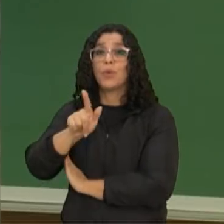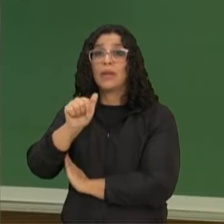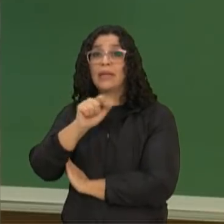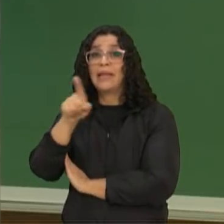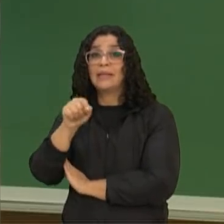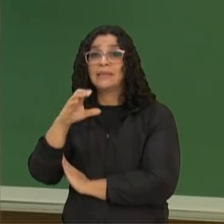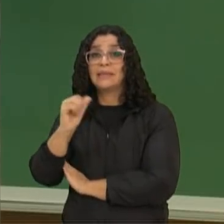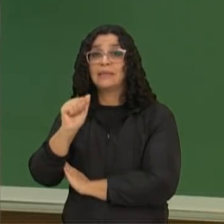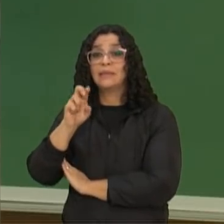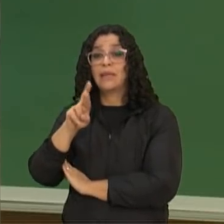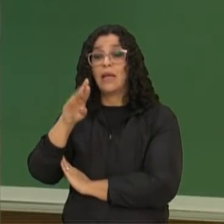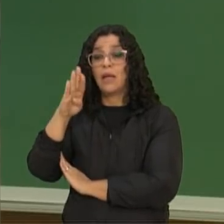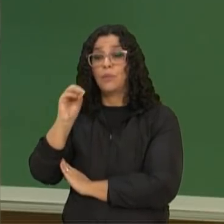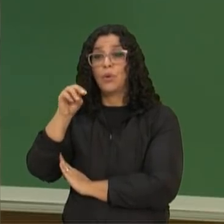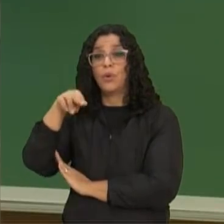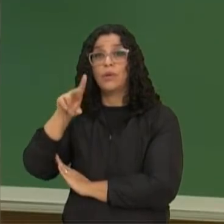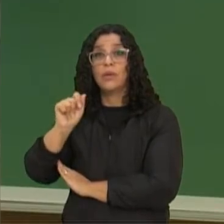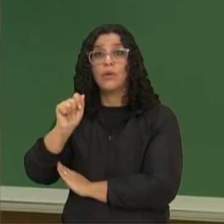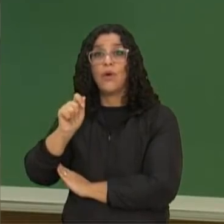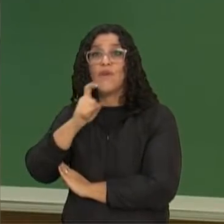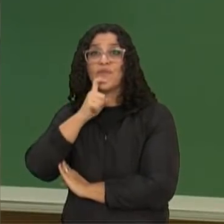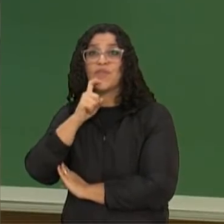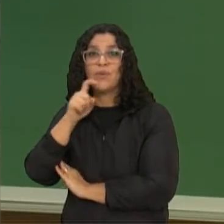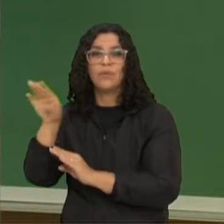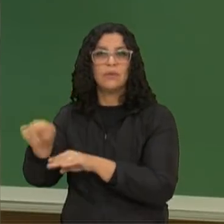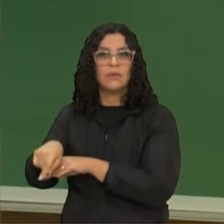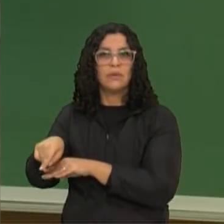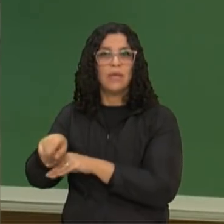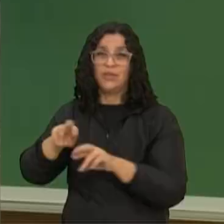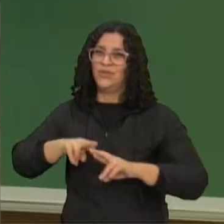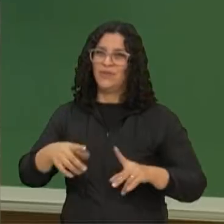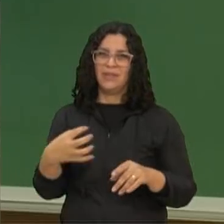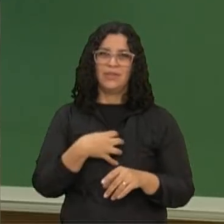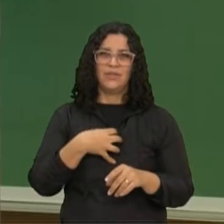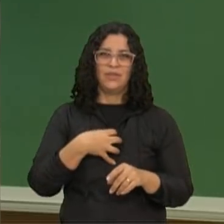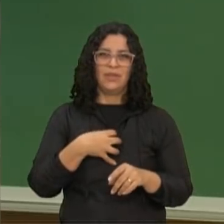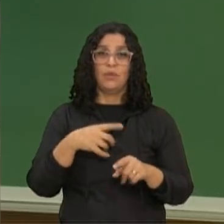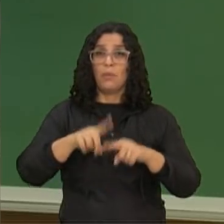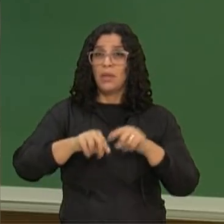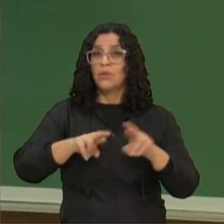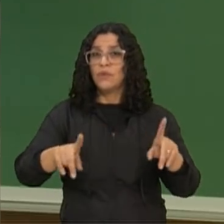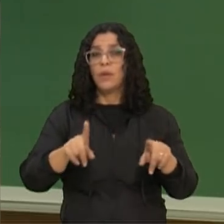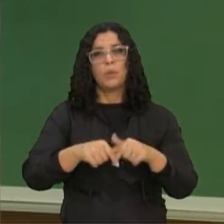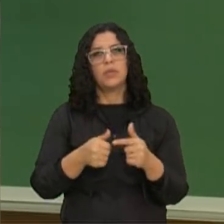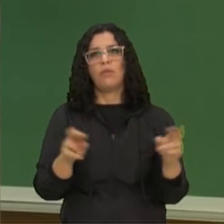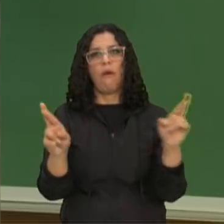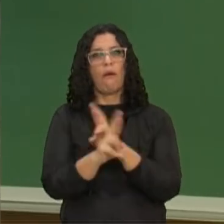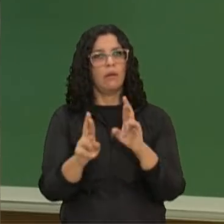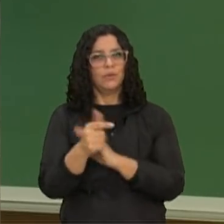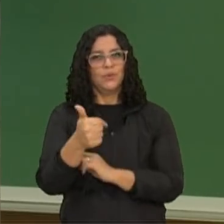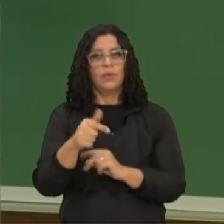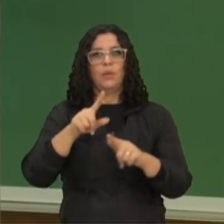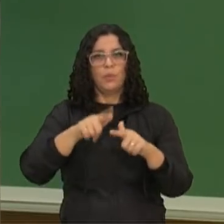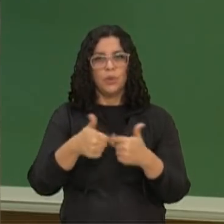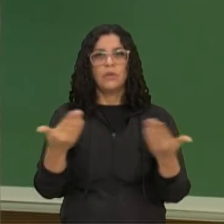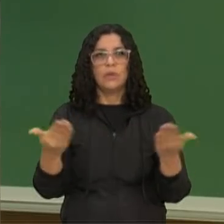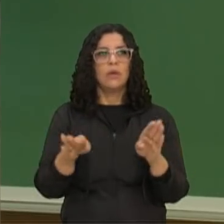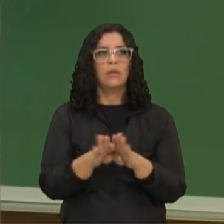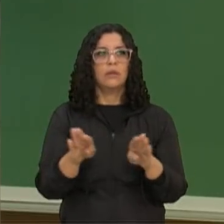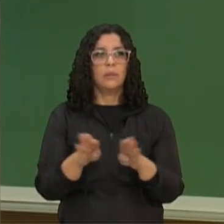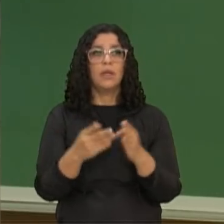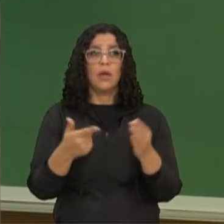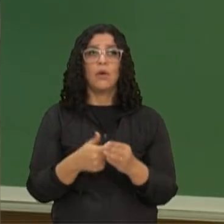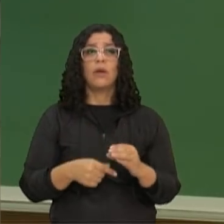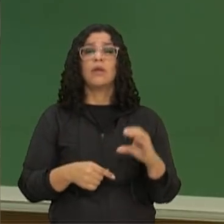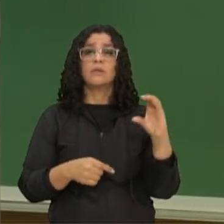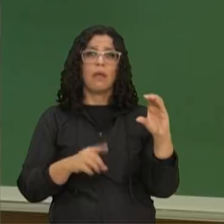são diferentes. E aqui você não consegue estimar se eles são iguais ou são diferentes. Então, aqui você não tem como corresponder isso aí, certo? Vamos ali então